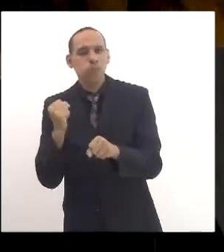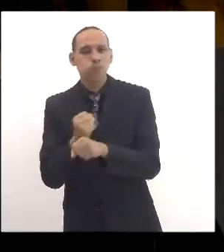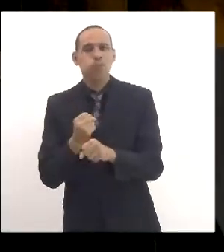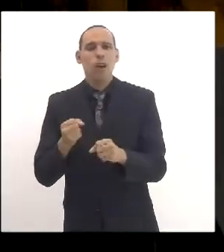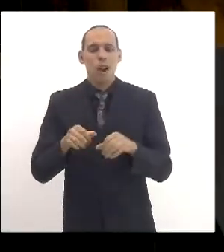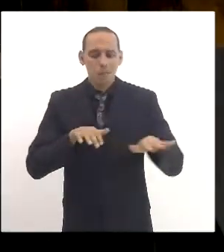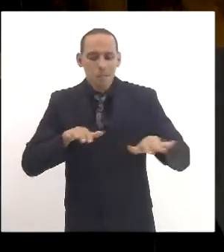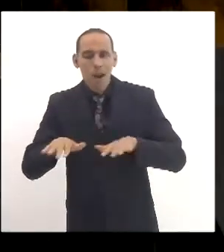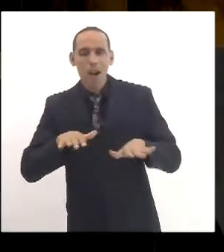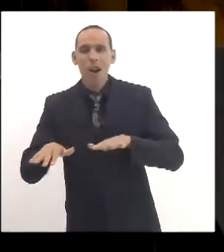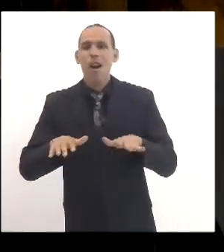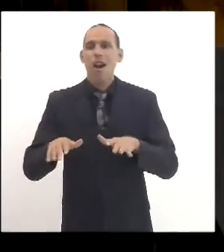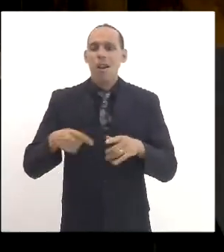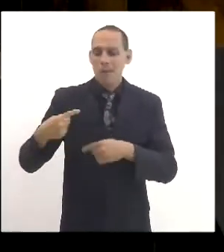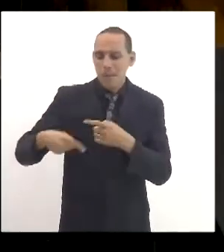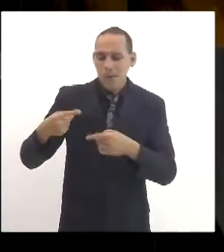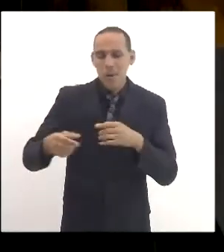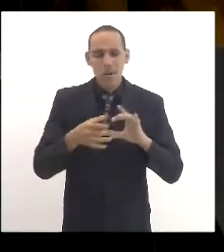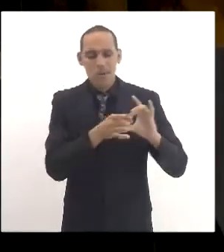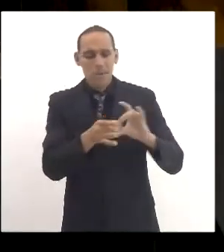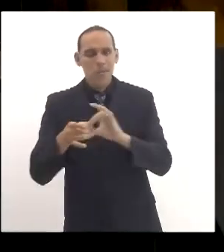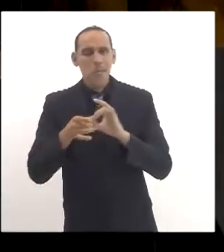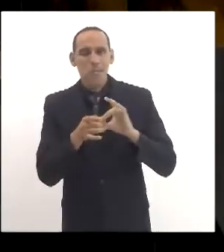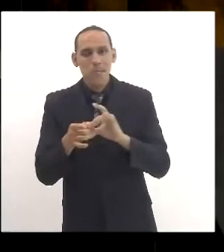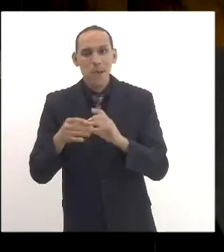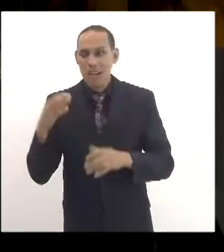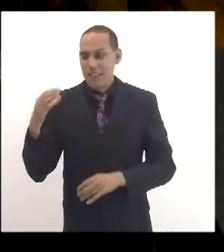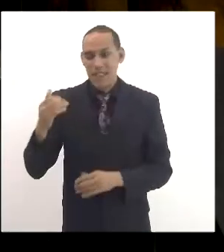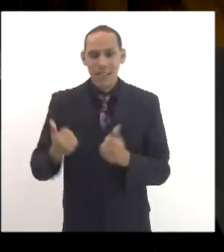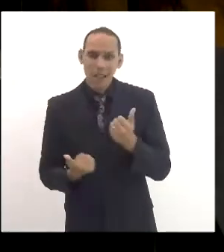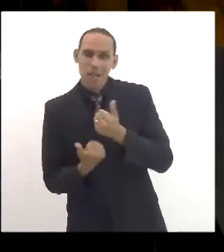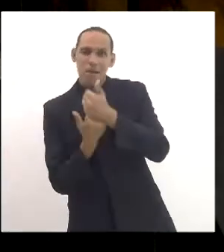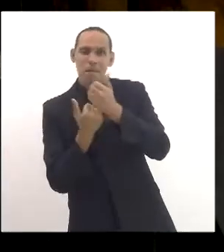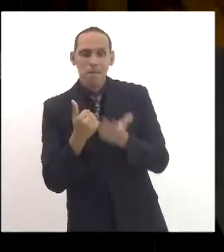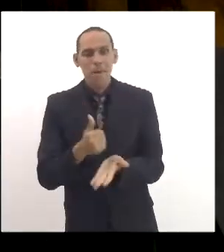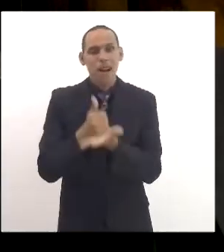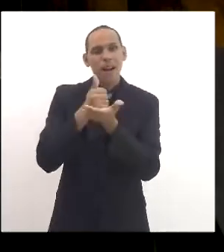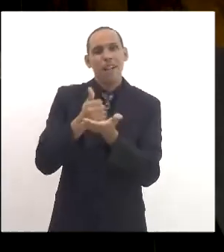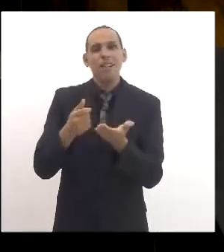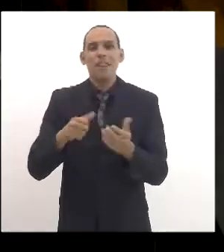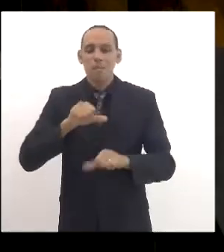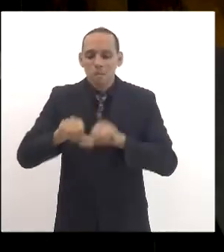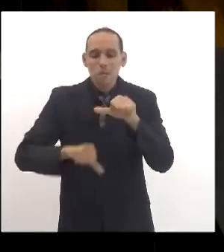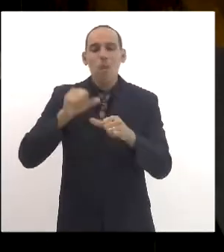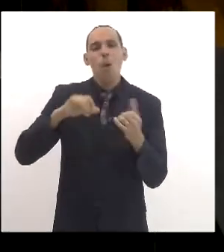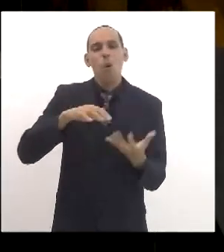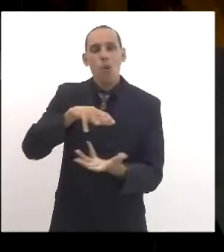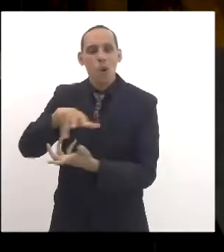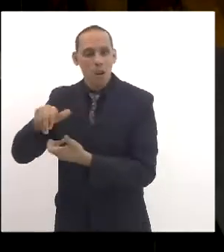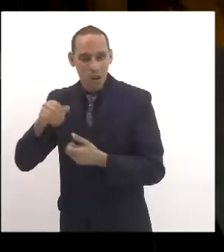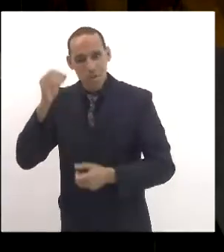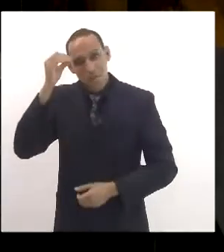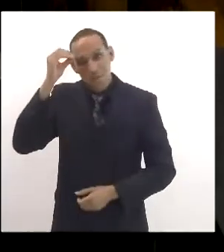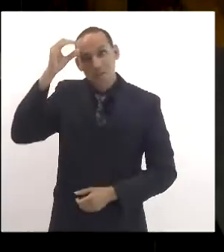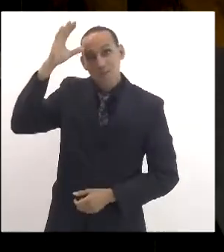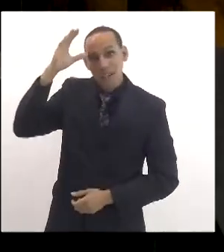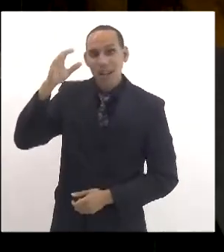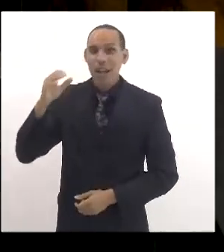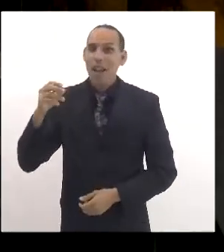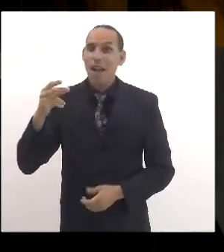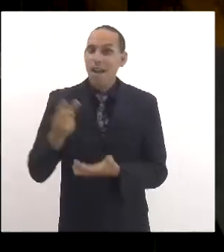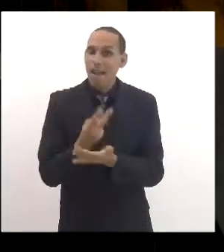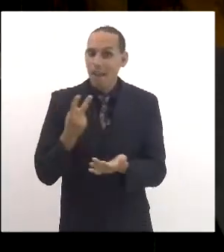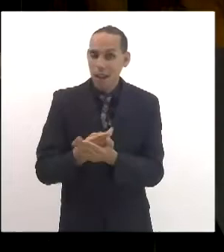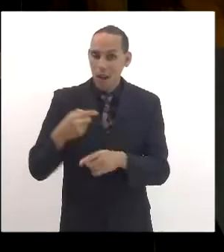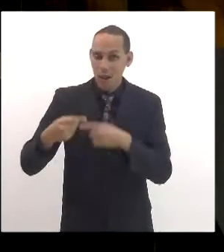favoreça a ciência e as ideias baseadas no conhecimento que mudam o mundo. Aprendam com os erros da minha